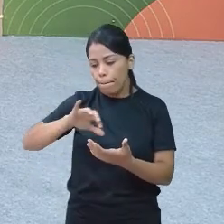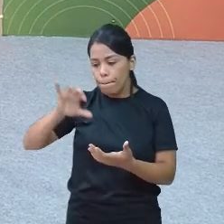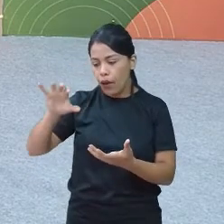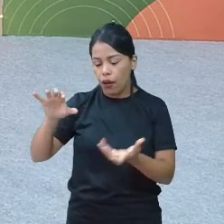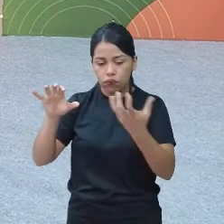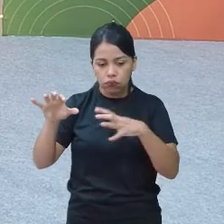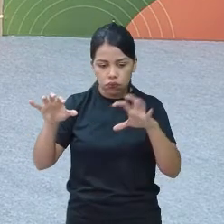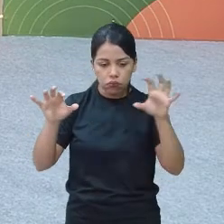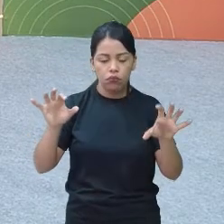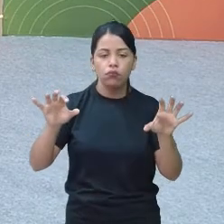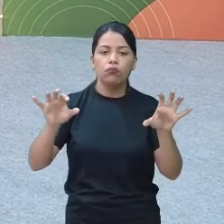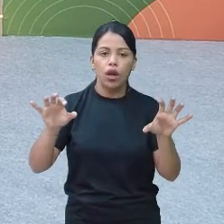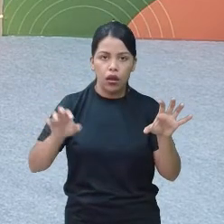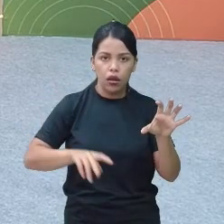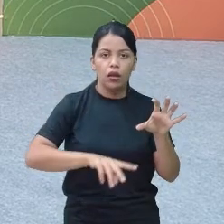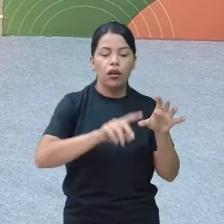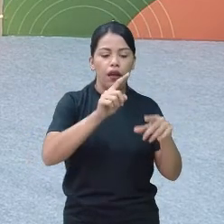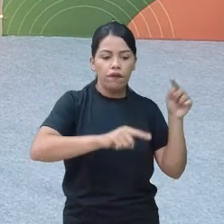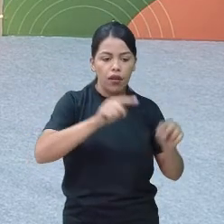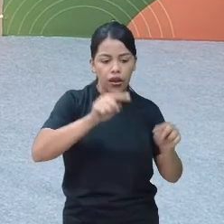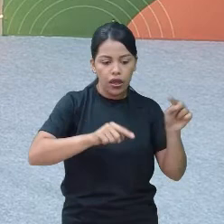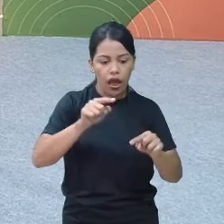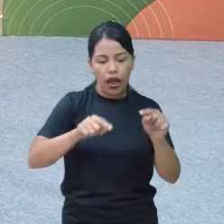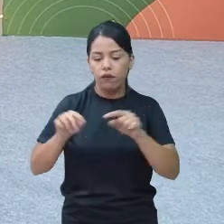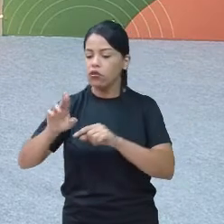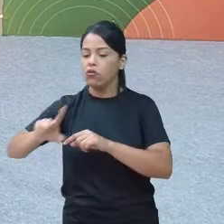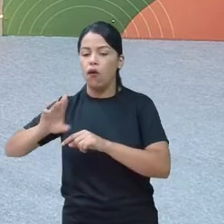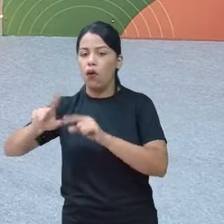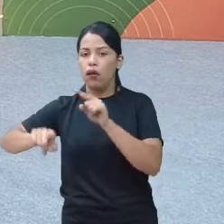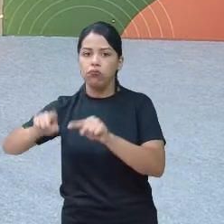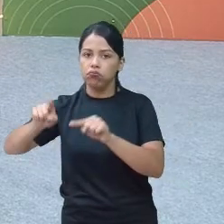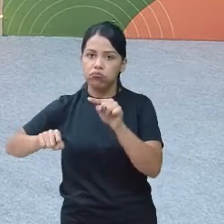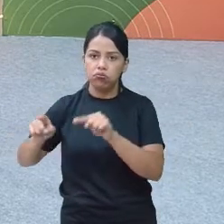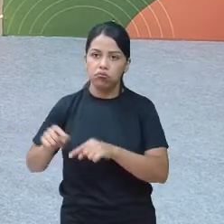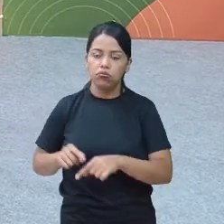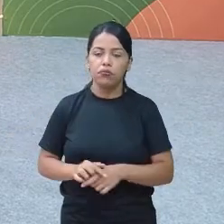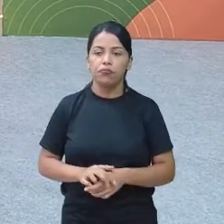os pronomes relativos que são variáveis e aqueles que não são.